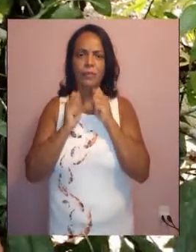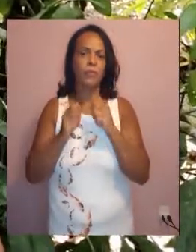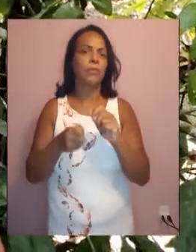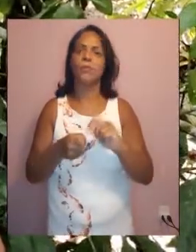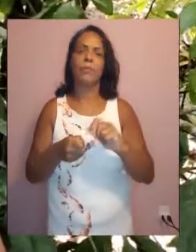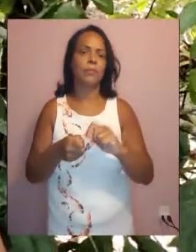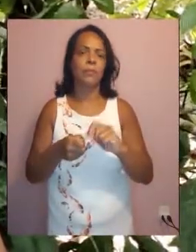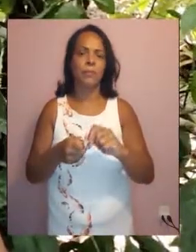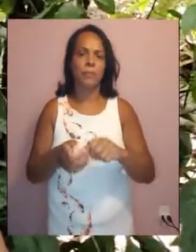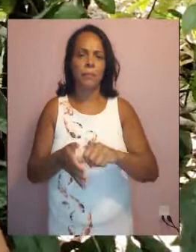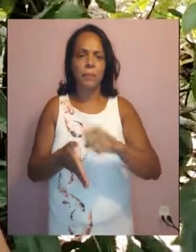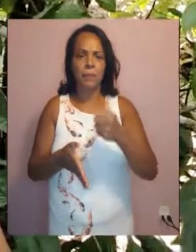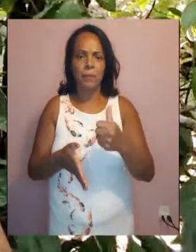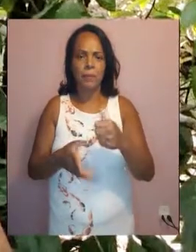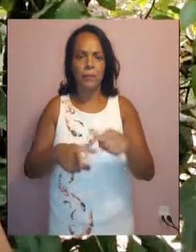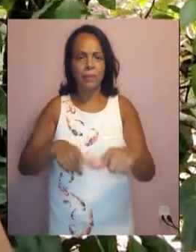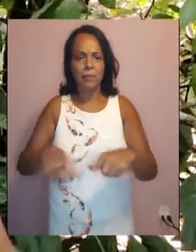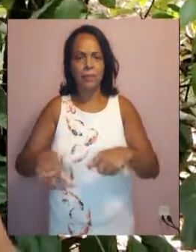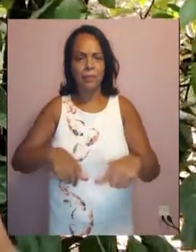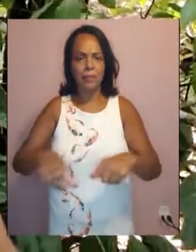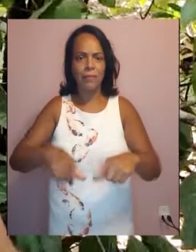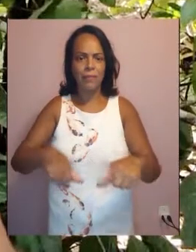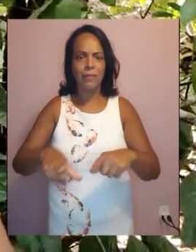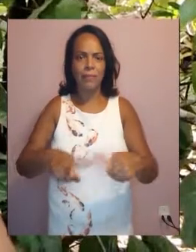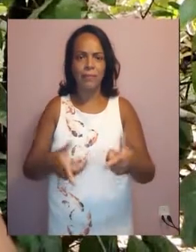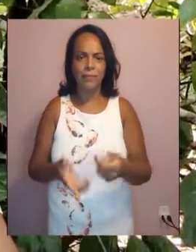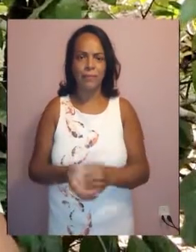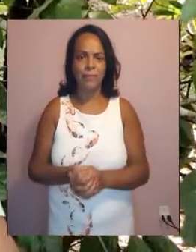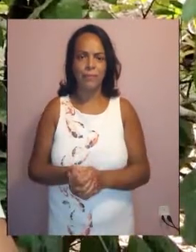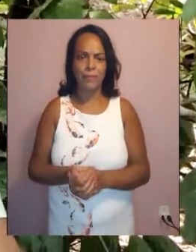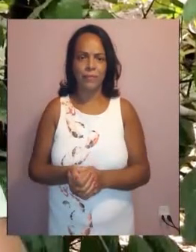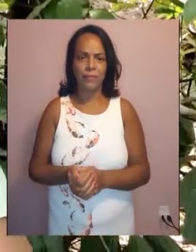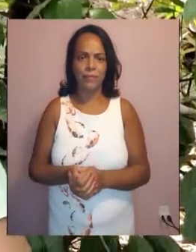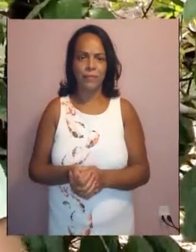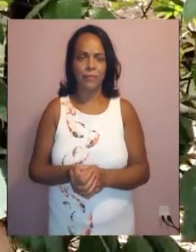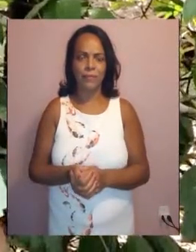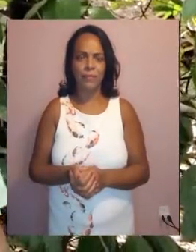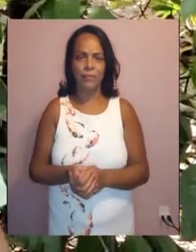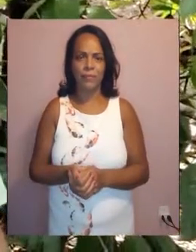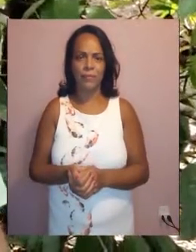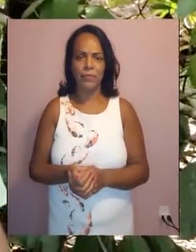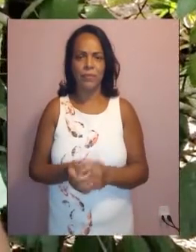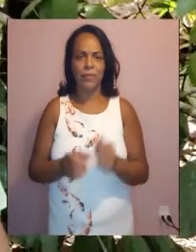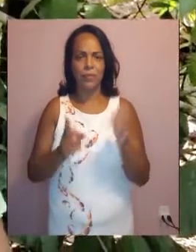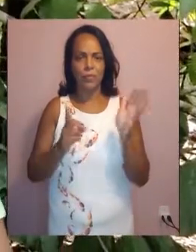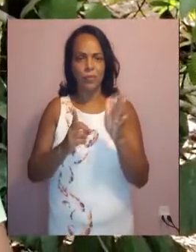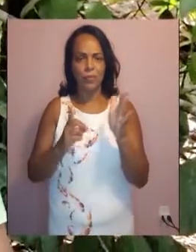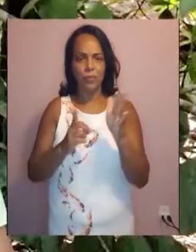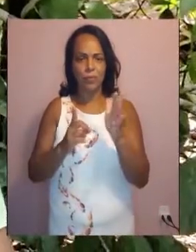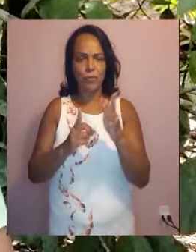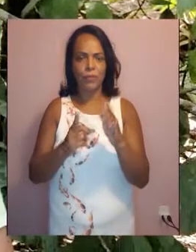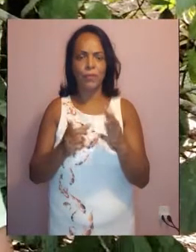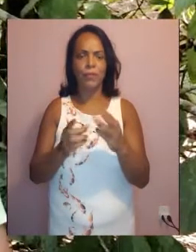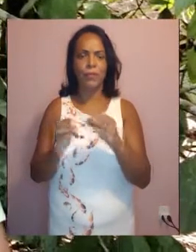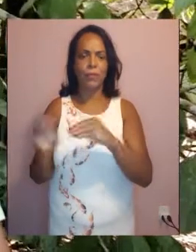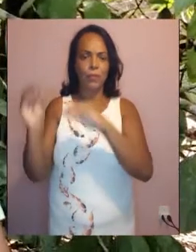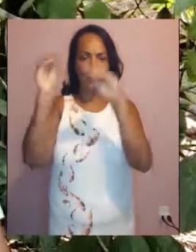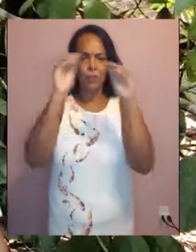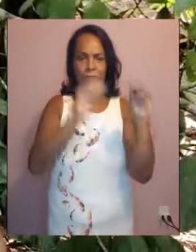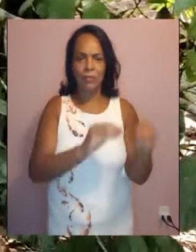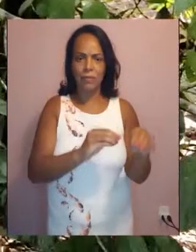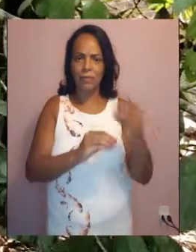que foi aquela que o trouxe aqui, né? Foi trabalhar com